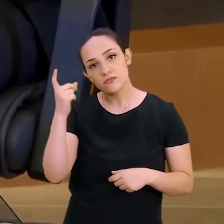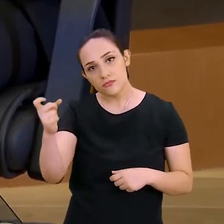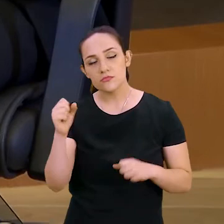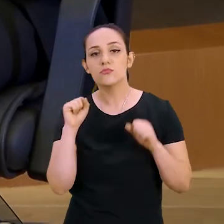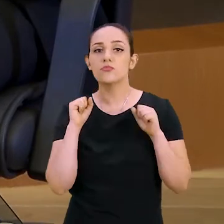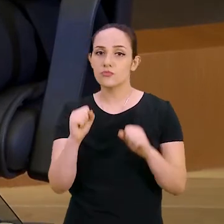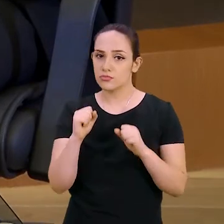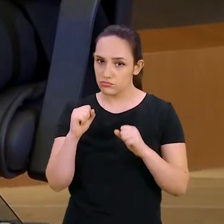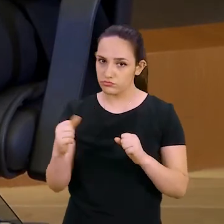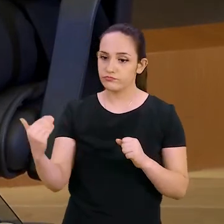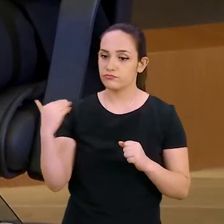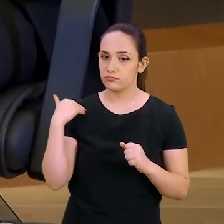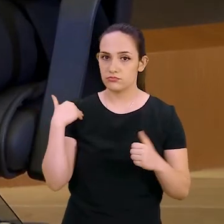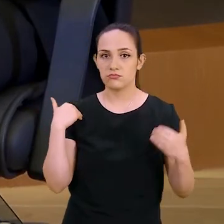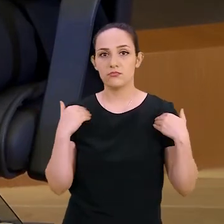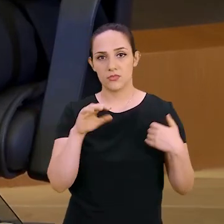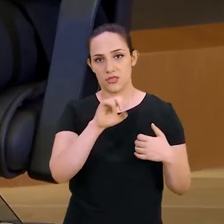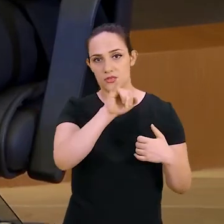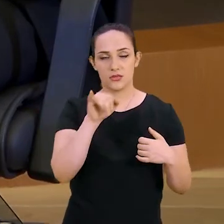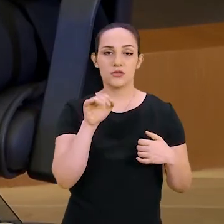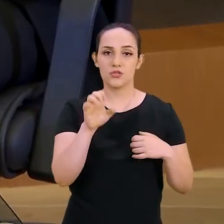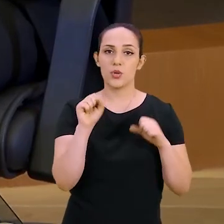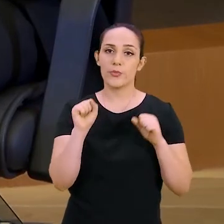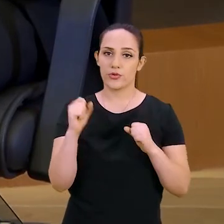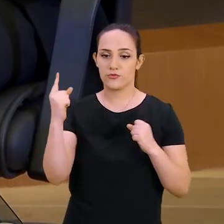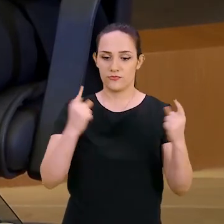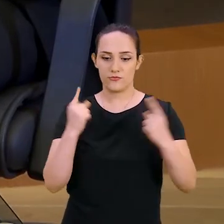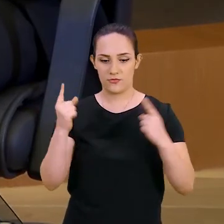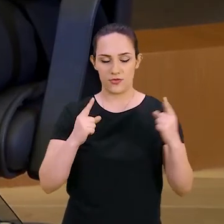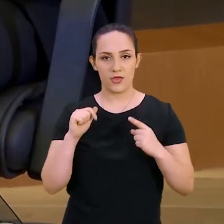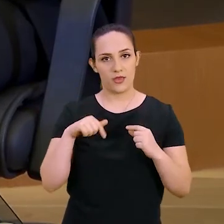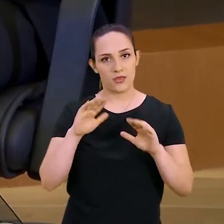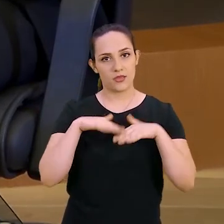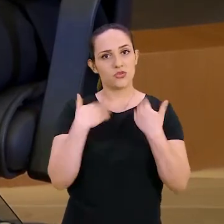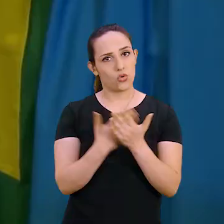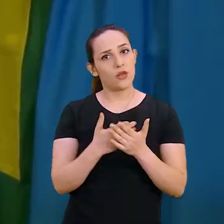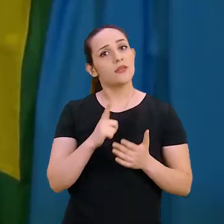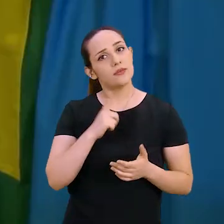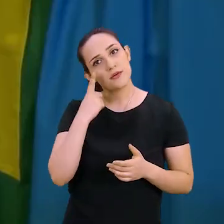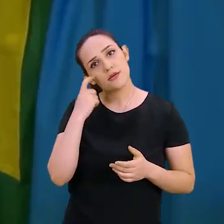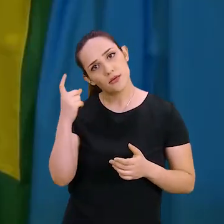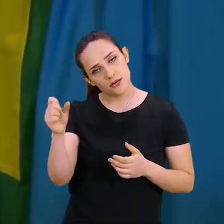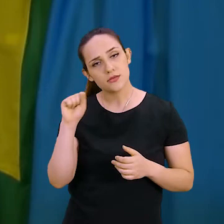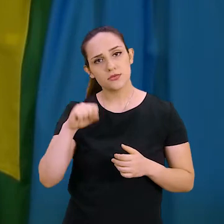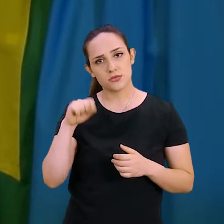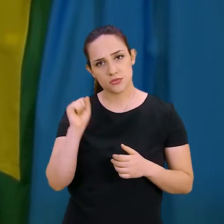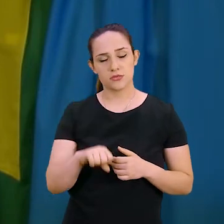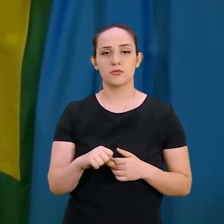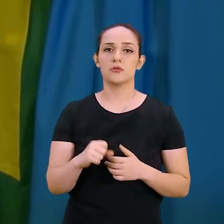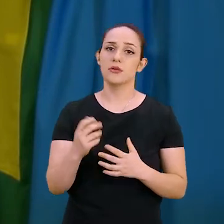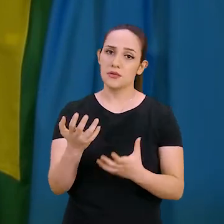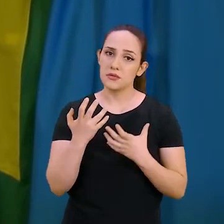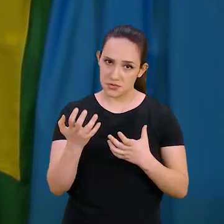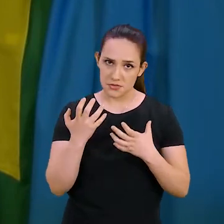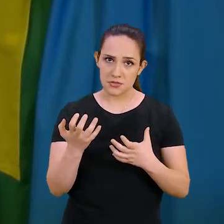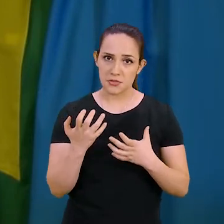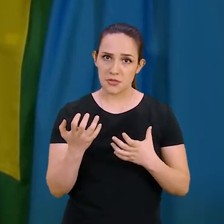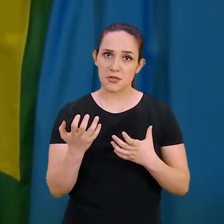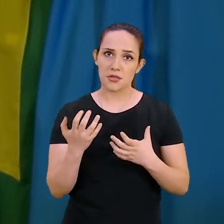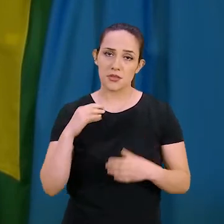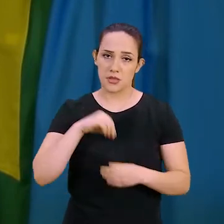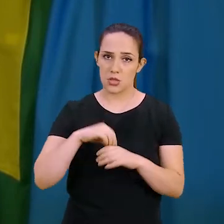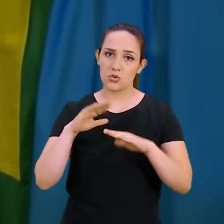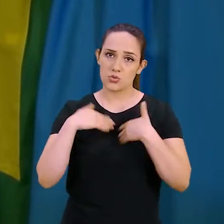Aqueles que tiverem interesse, que quiserem procurar a EGE, fiquem à vontade. As escolas que quiserem também,